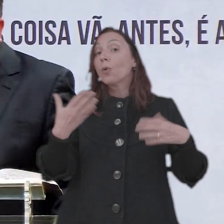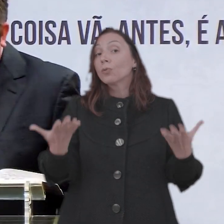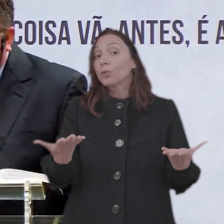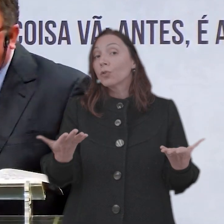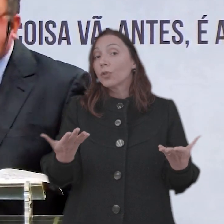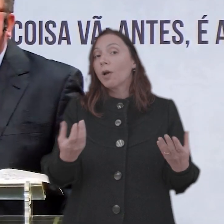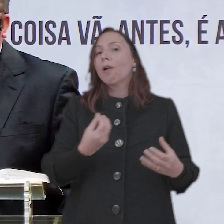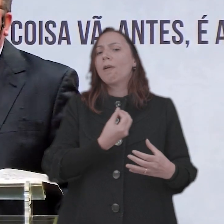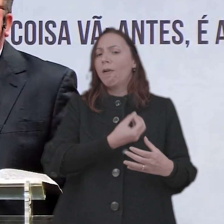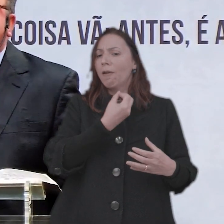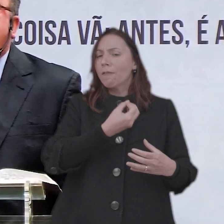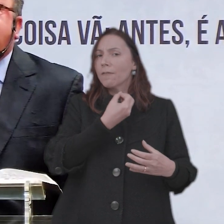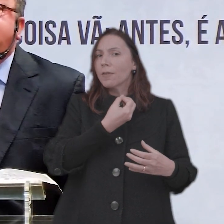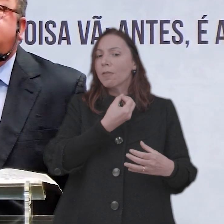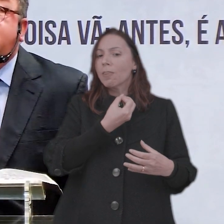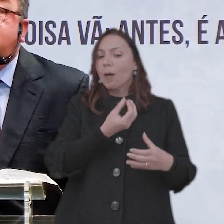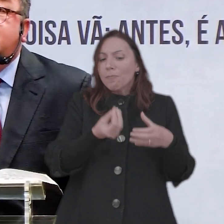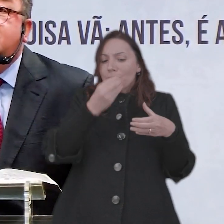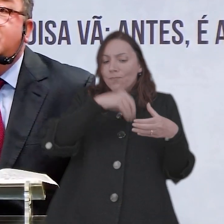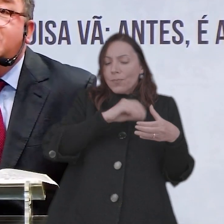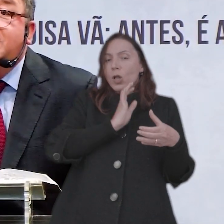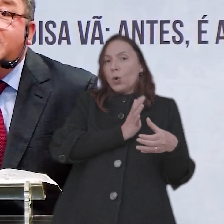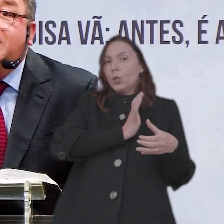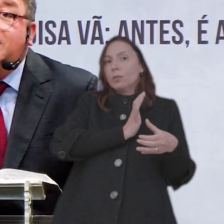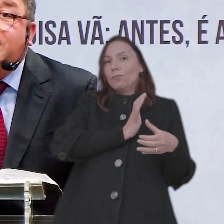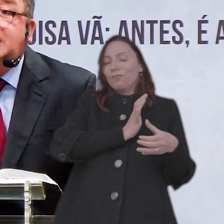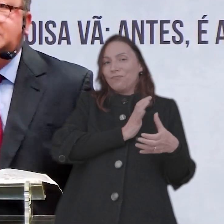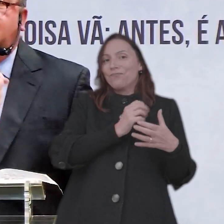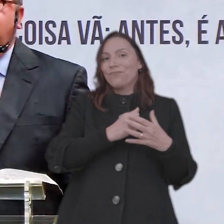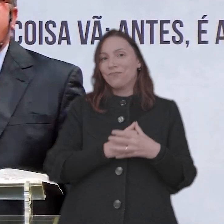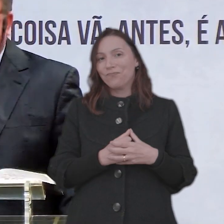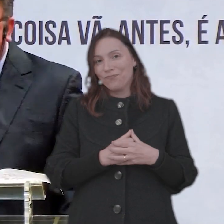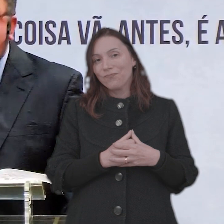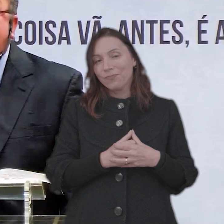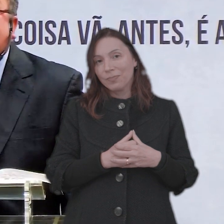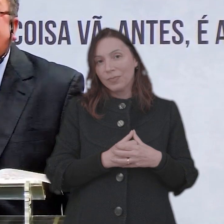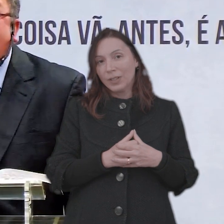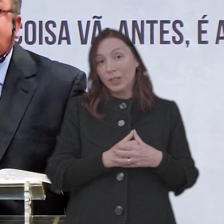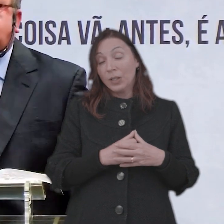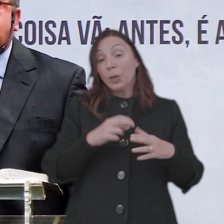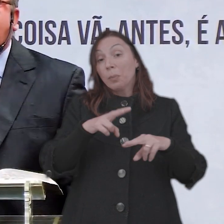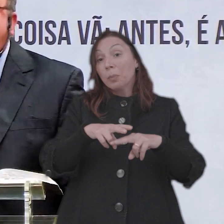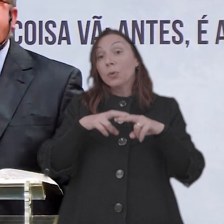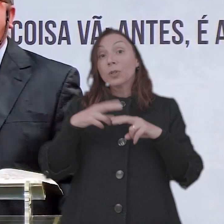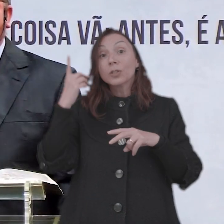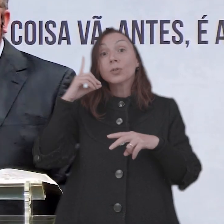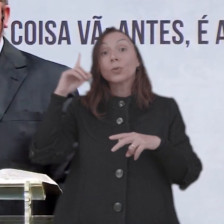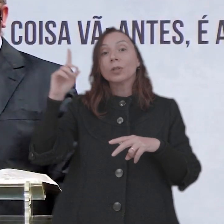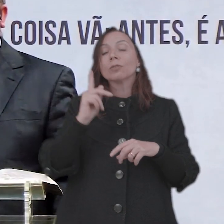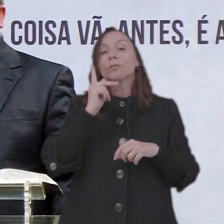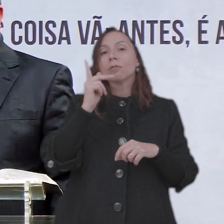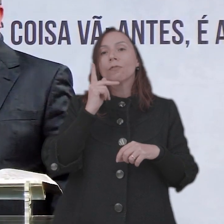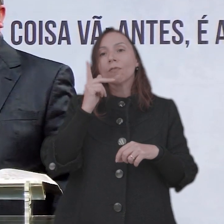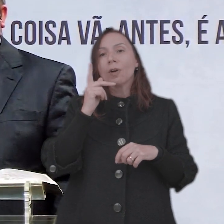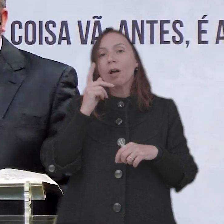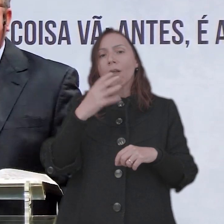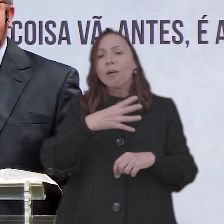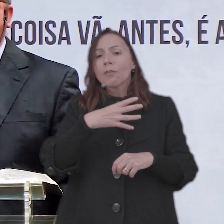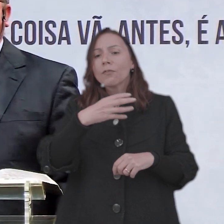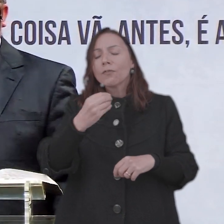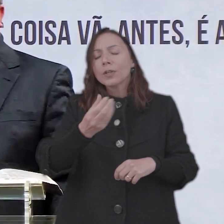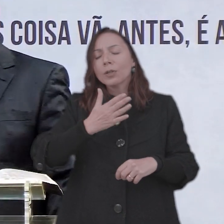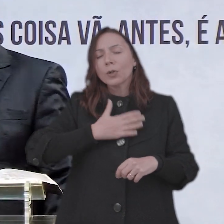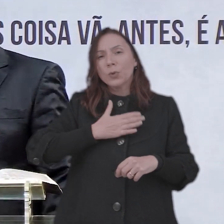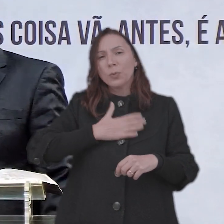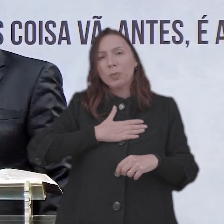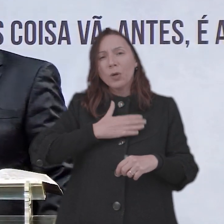Por isso que Deus diz assim, filho meu, dá-me o teu coração. O coração é a sede da vida, da alma, da